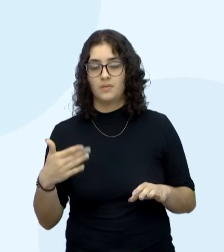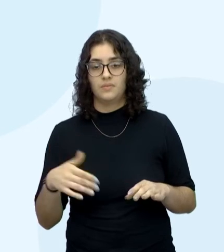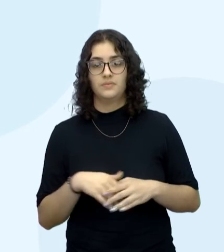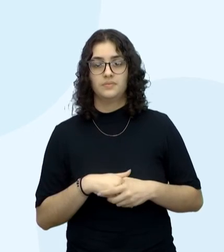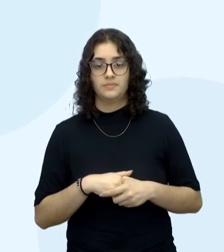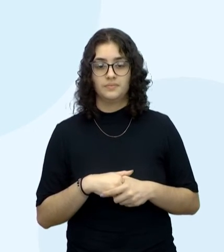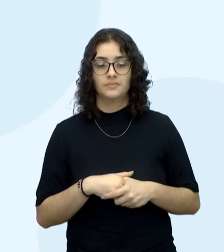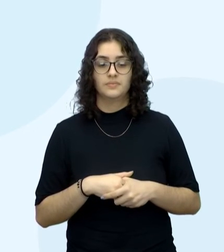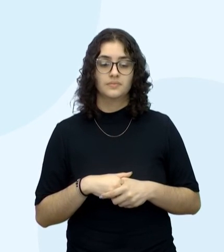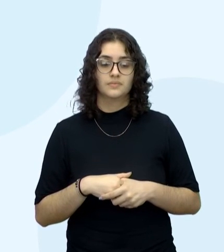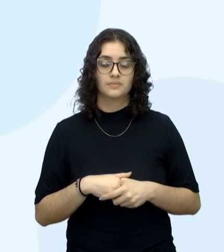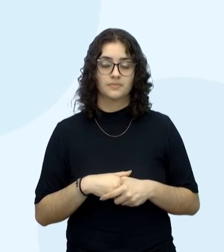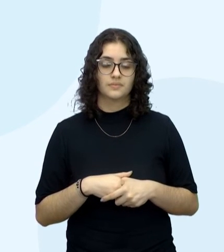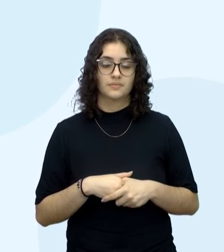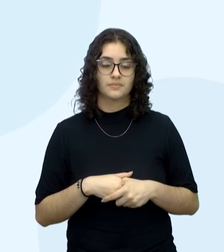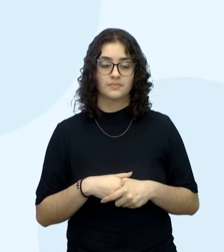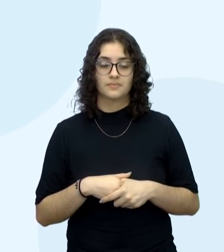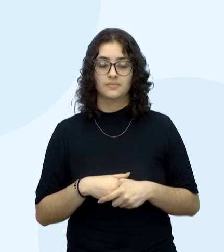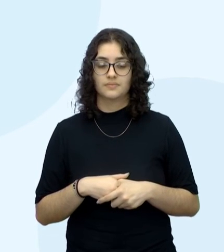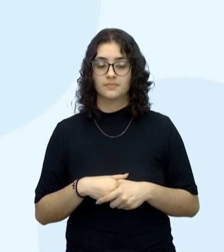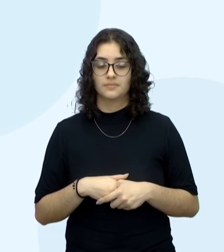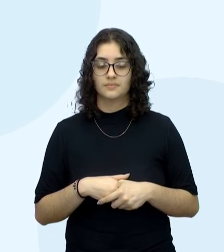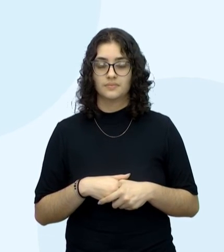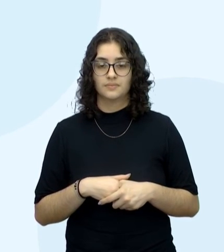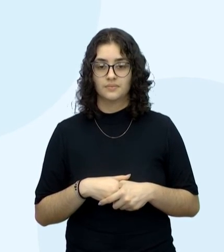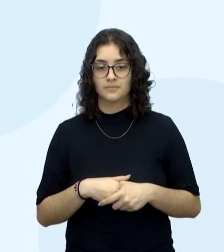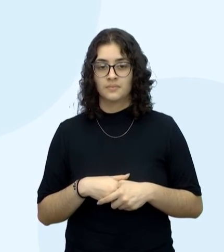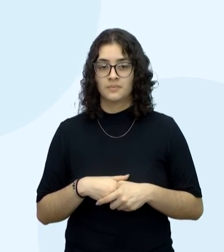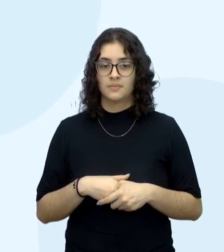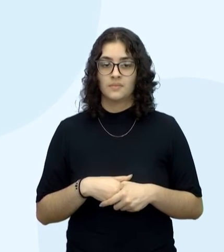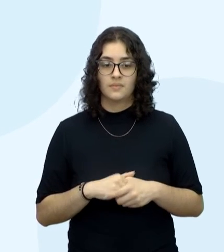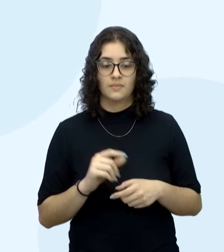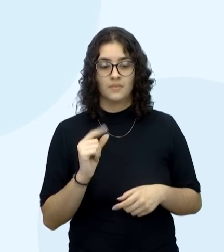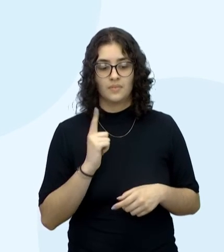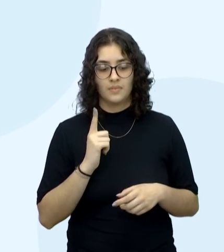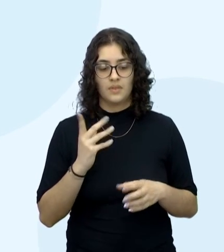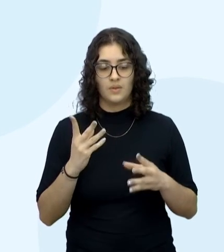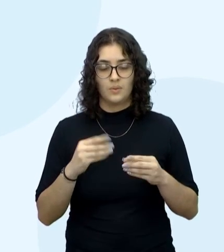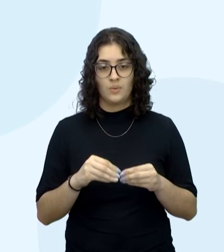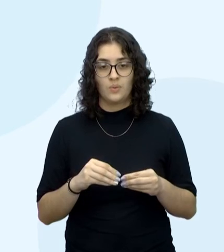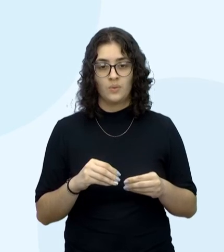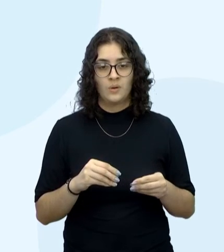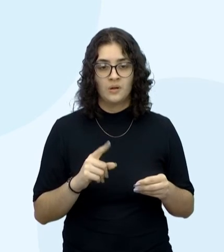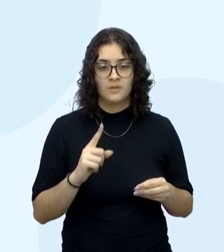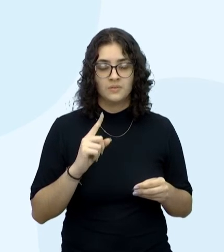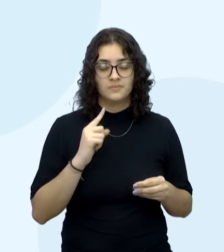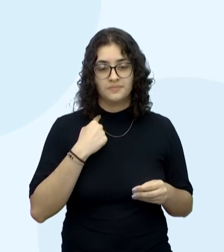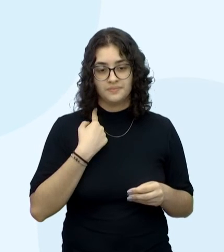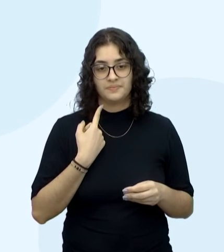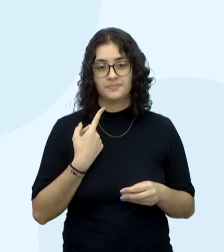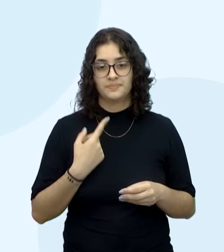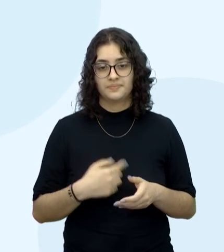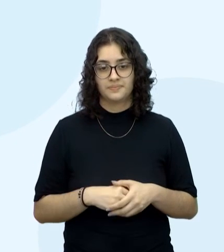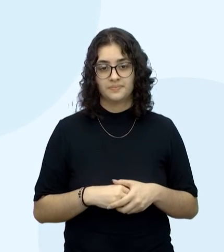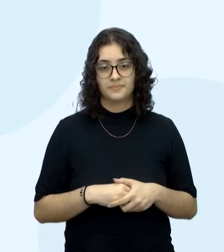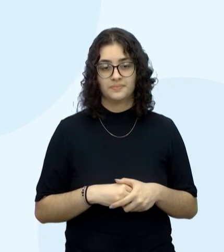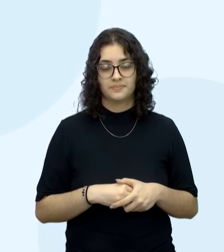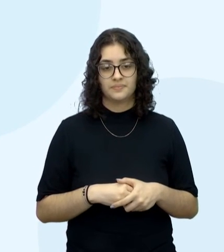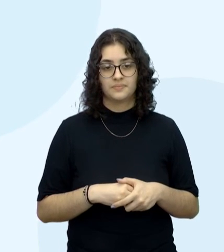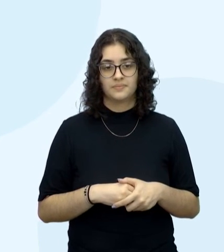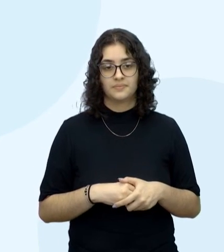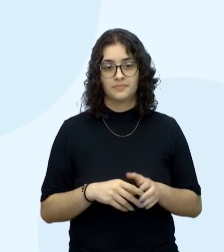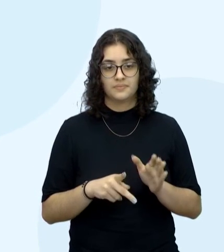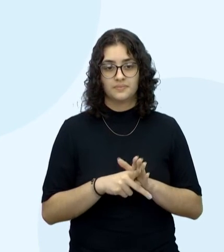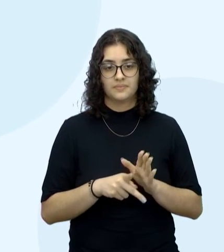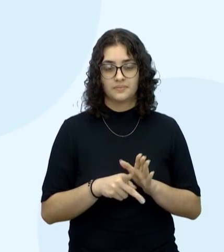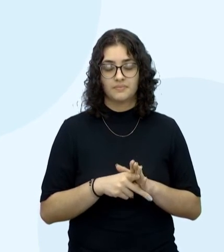de um organismo para o outro, né? É um fenômeno que ocorre quando há acúmulo progressivo de substâncias de um nível trófico